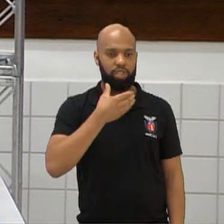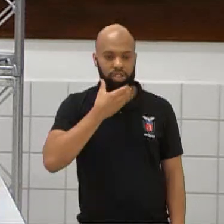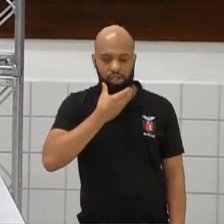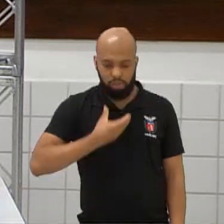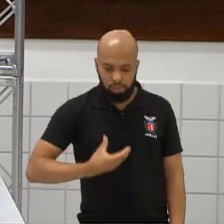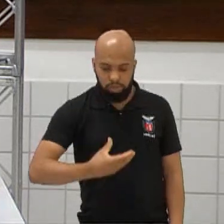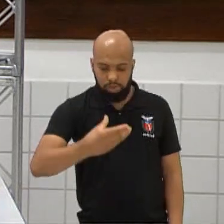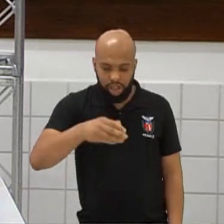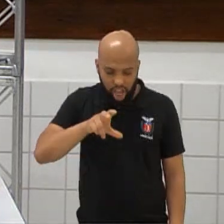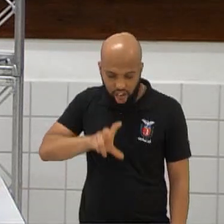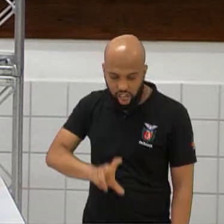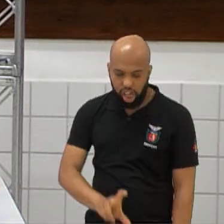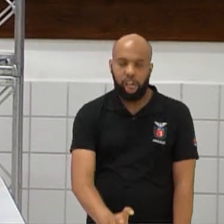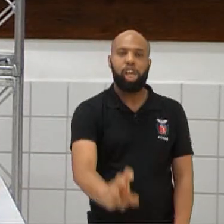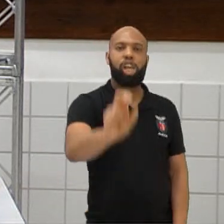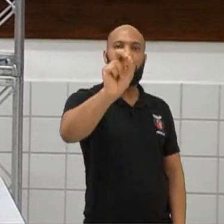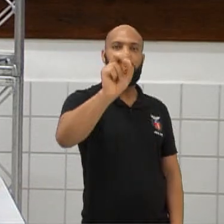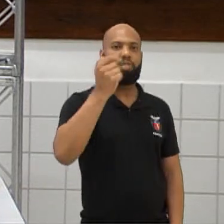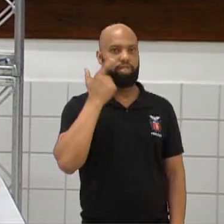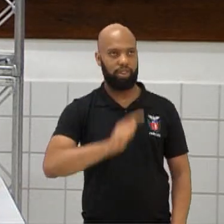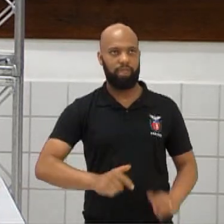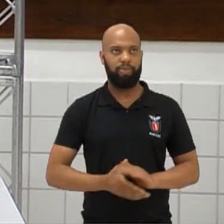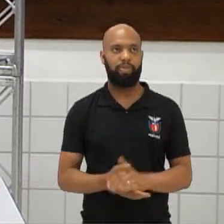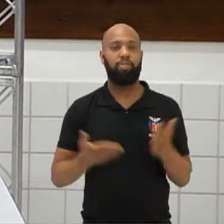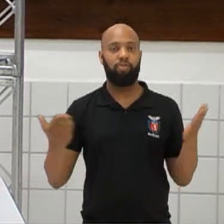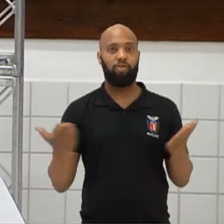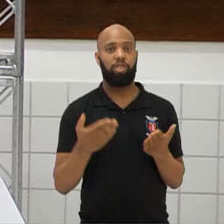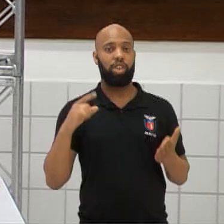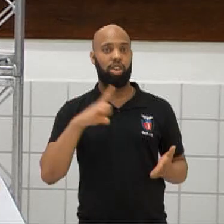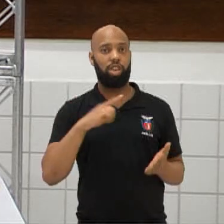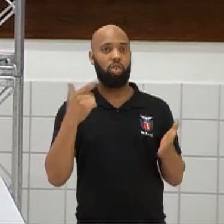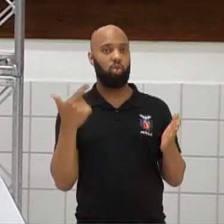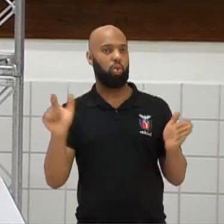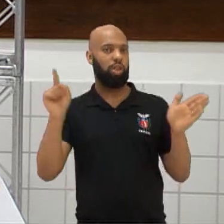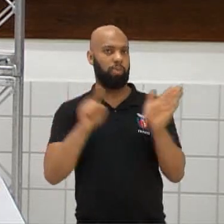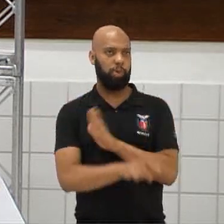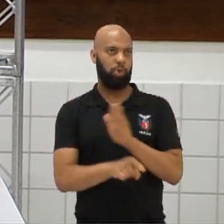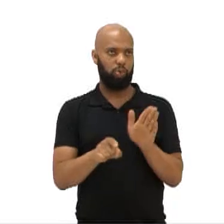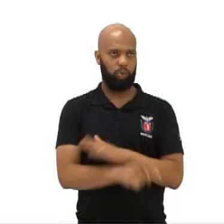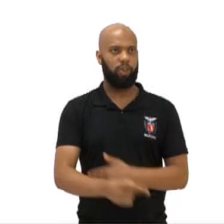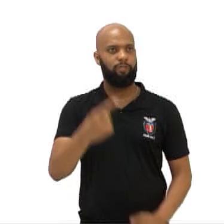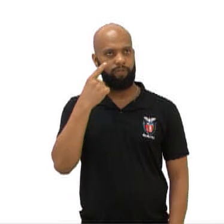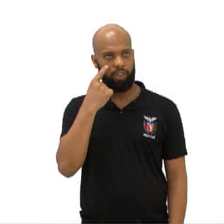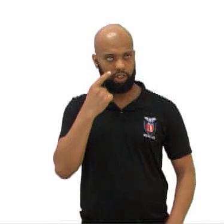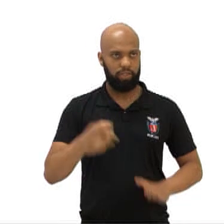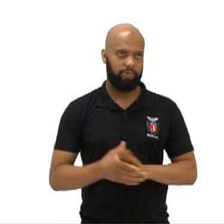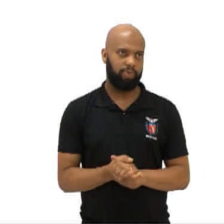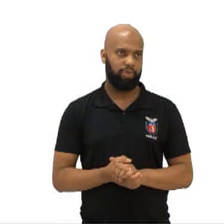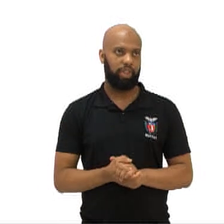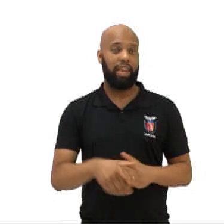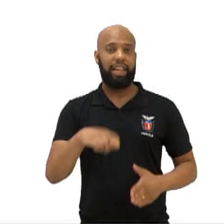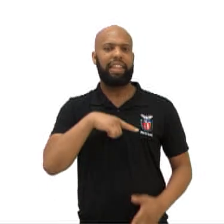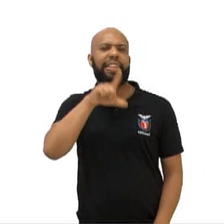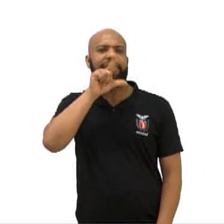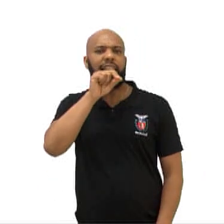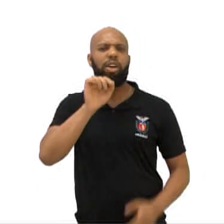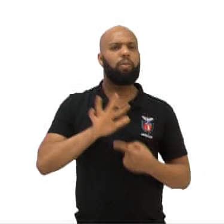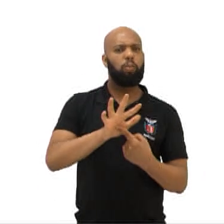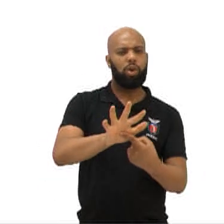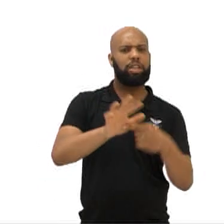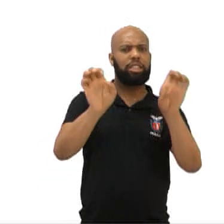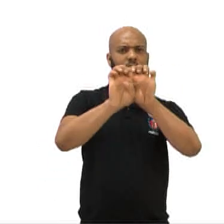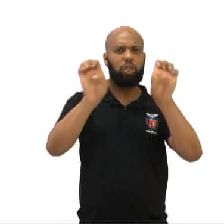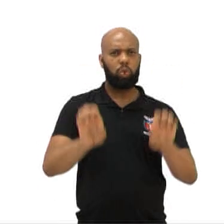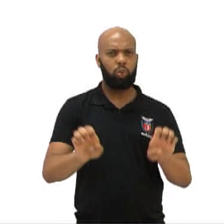Beleza? Então, vamos prosseguindo aqui com o nosso quiz. Vamos lá, galerinha. As aves apresentam uma